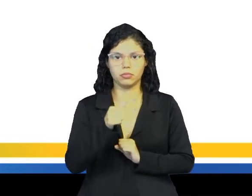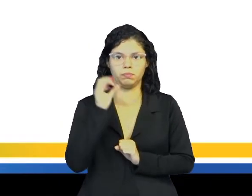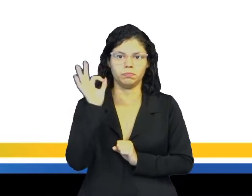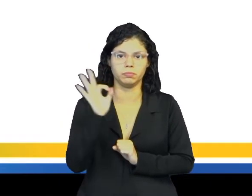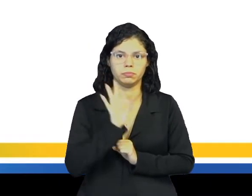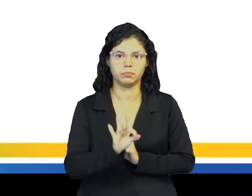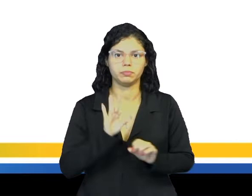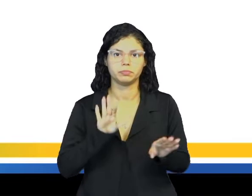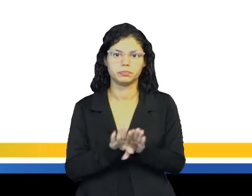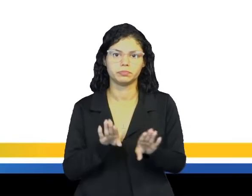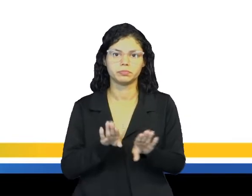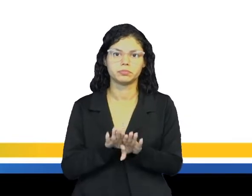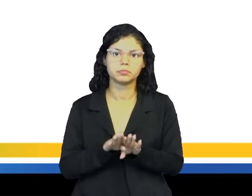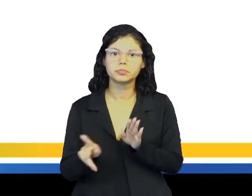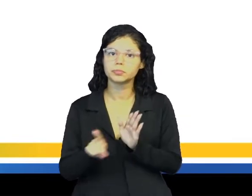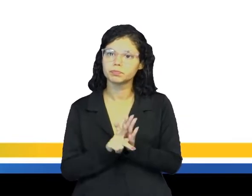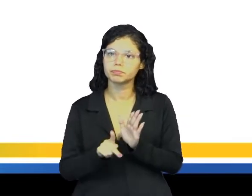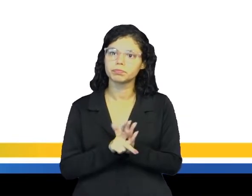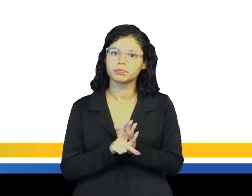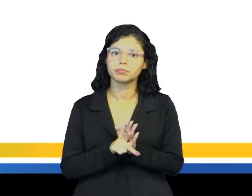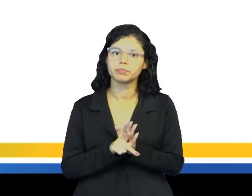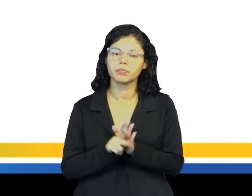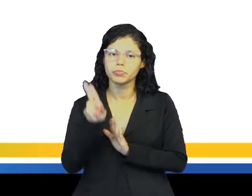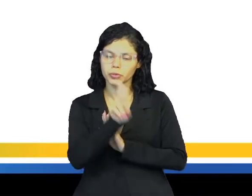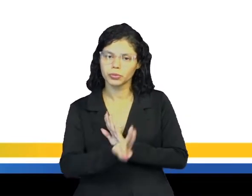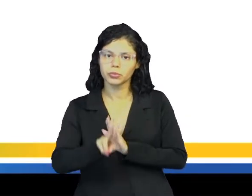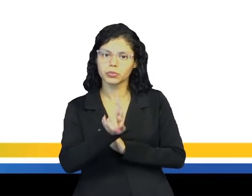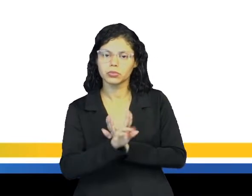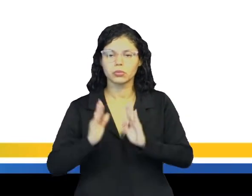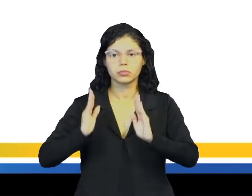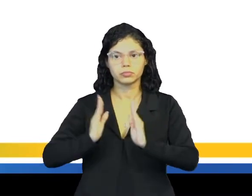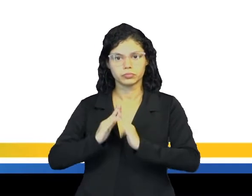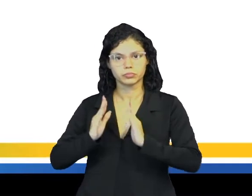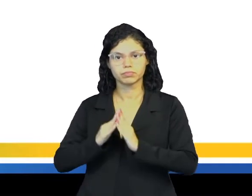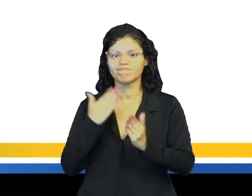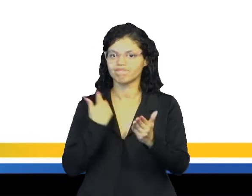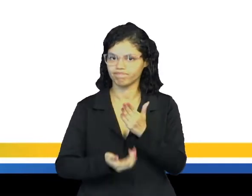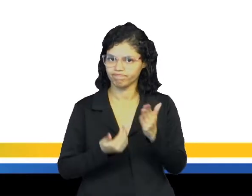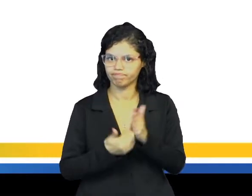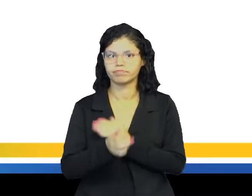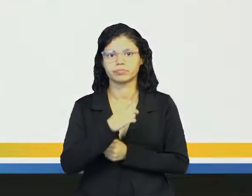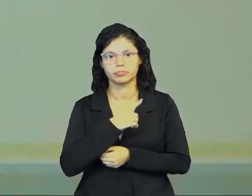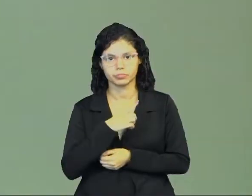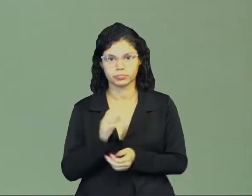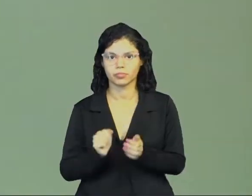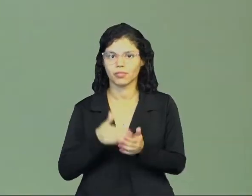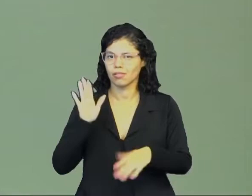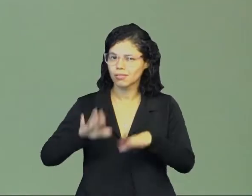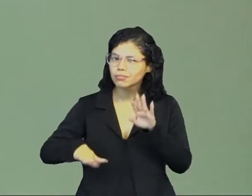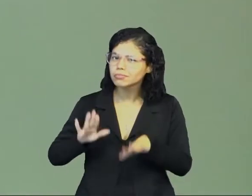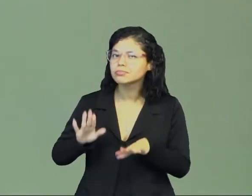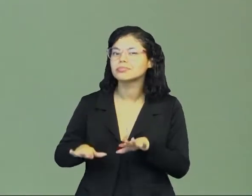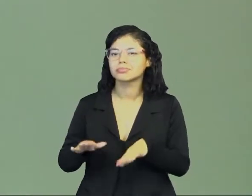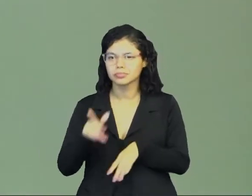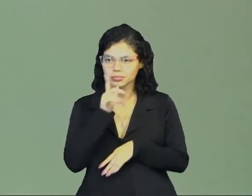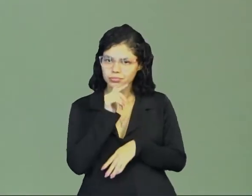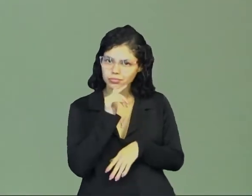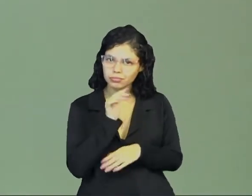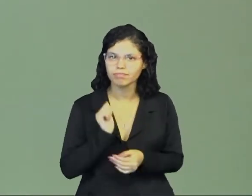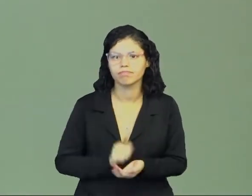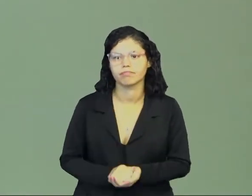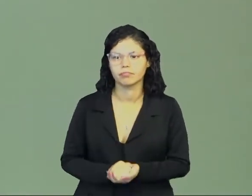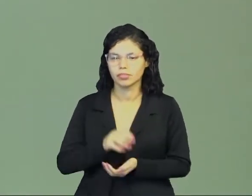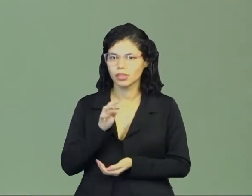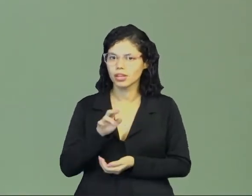7% ela é destinada a uso doméstico, mas também existe perdas Muitas vezes a água ela é